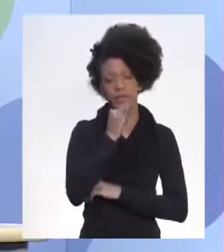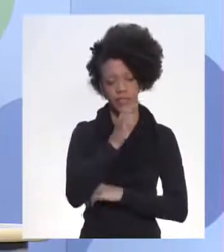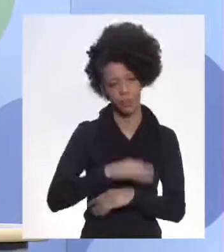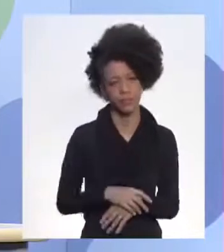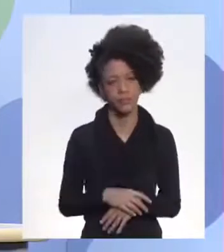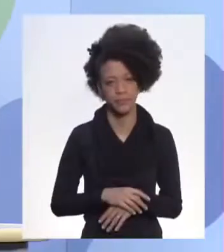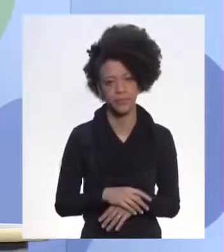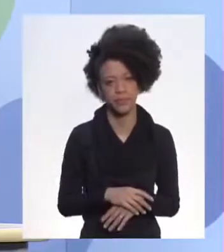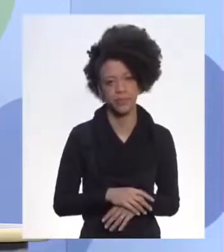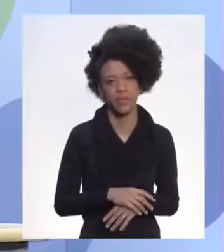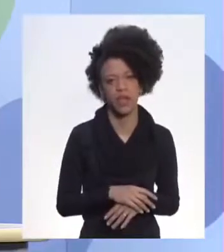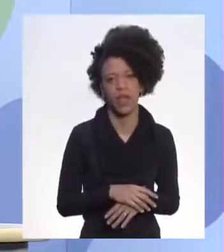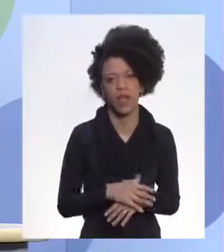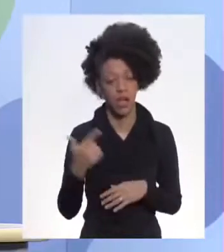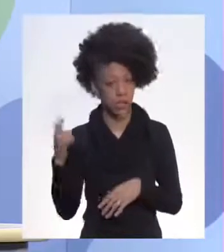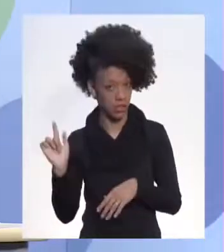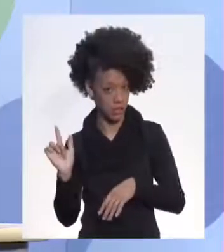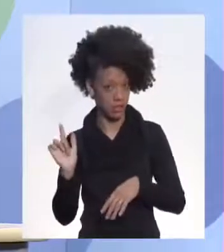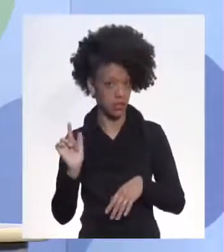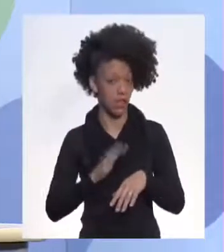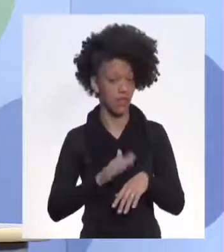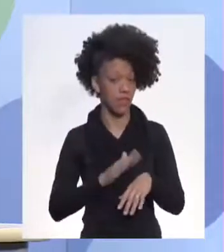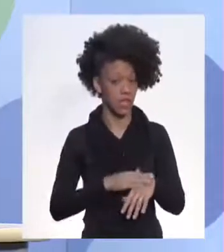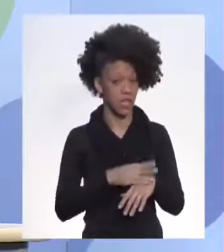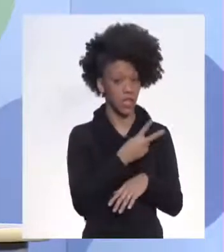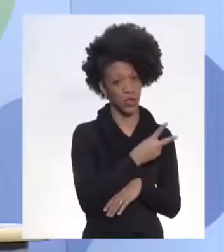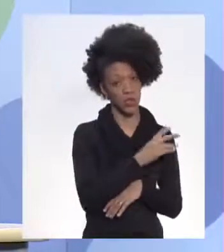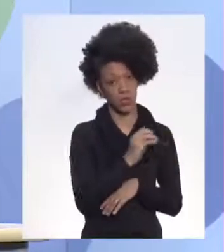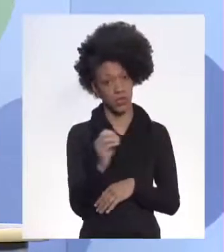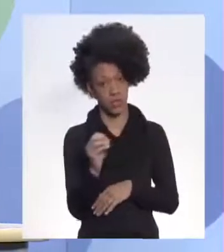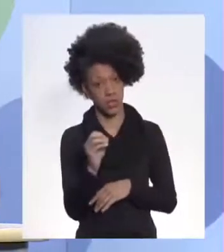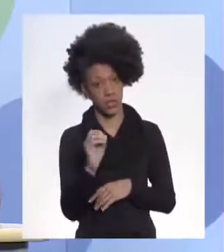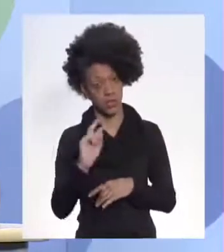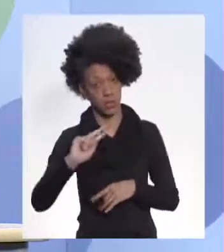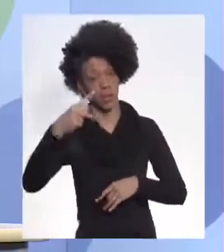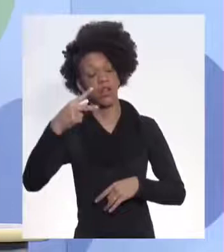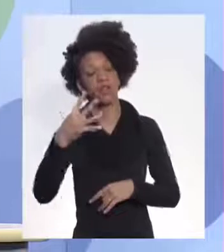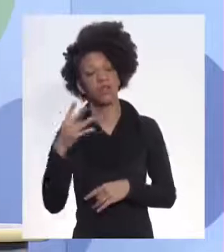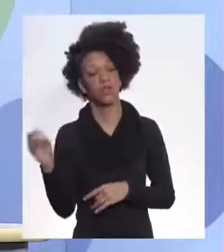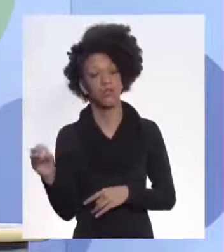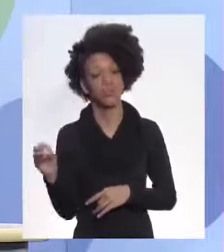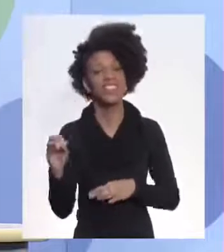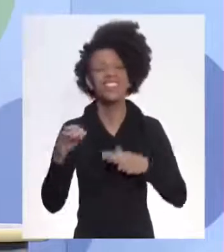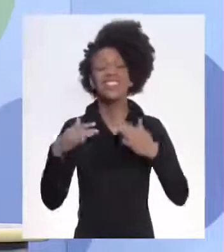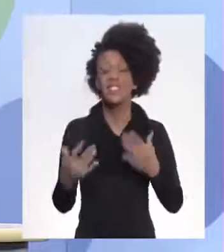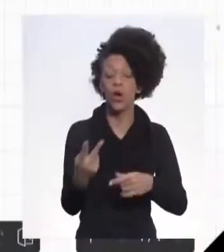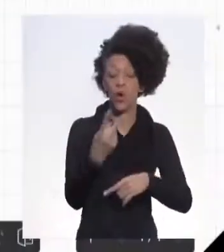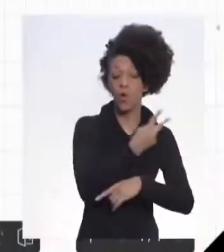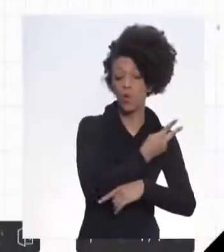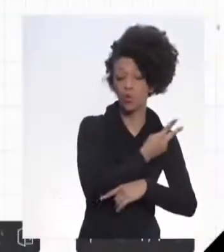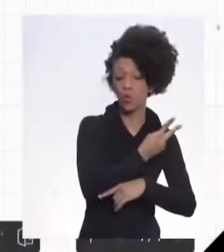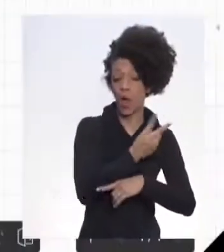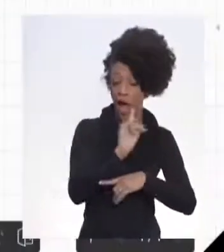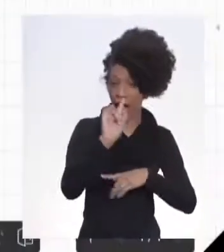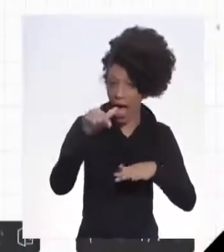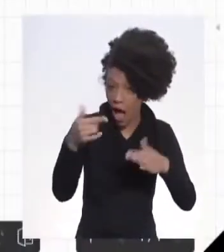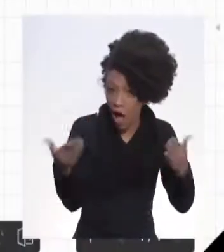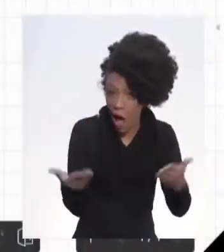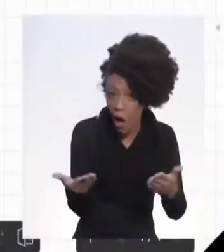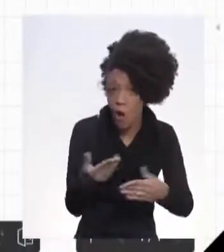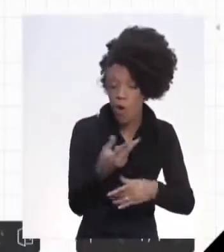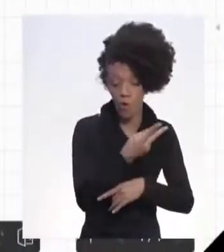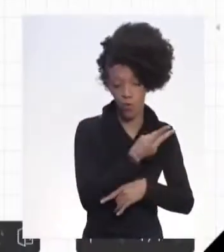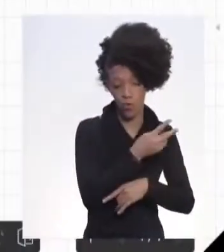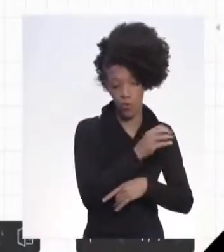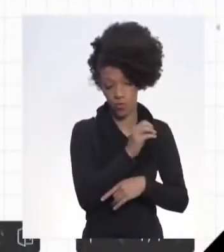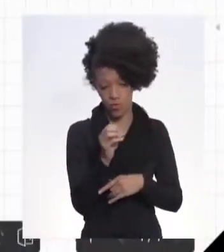fazer de 200 para 400, fosse 200 para 600. Então eu multipliquei por